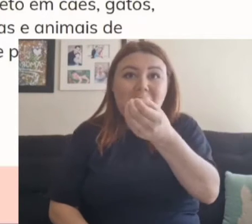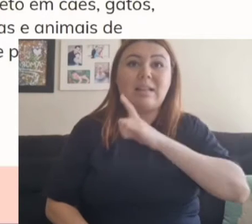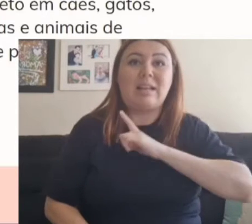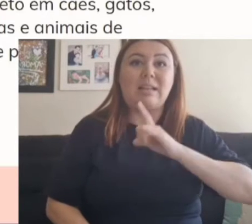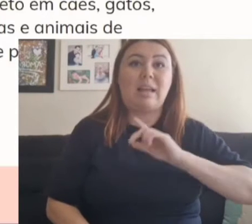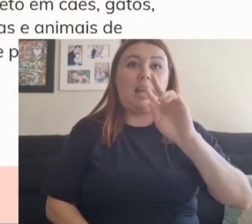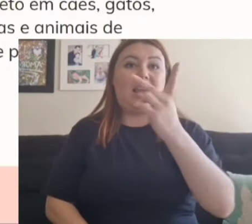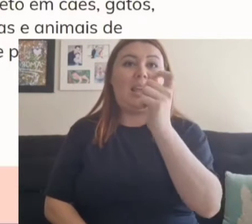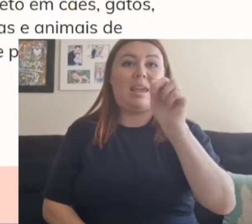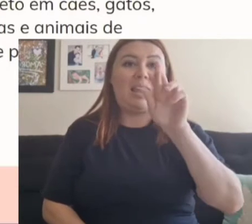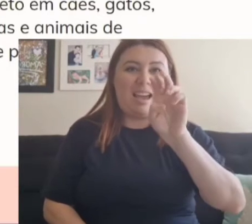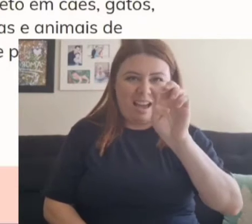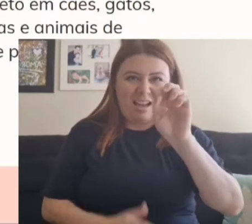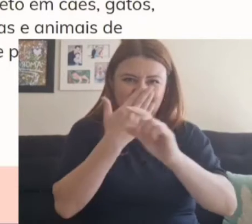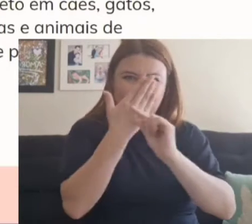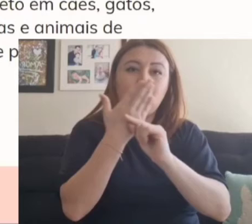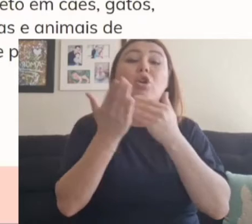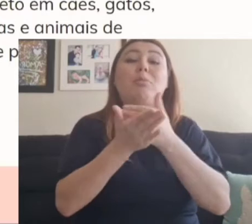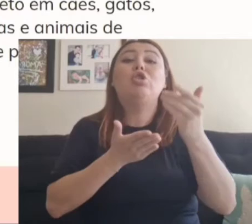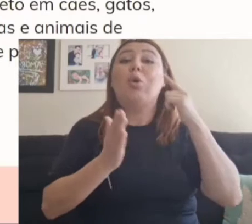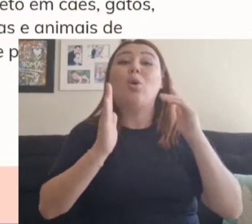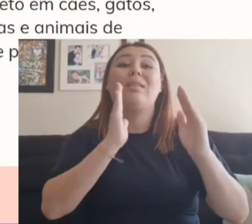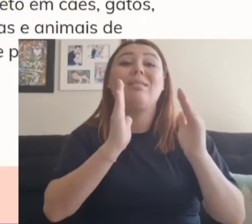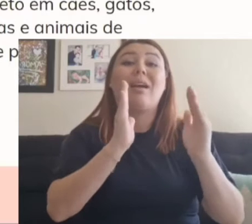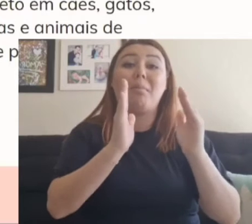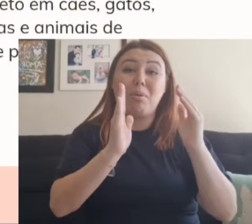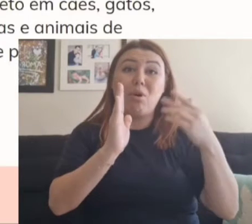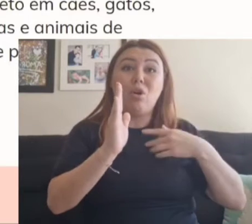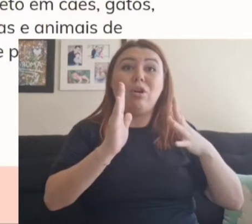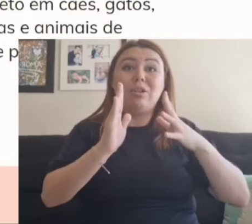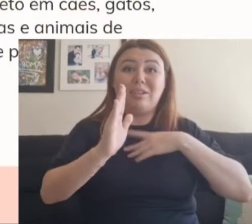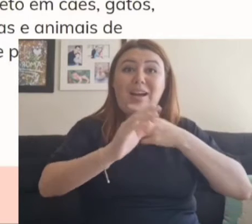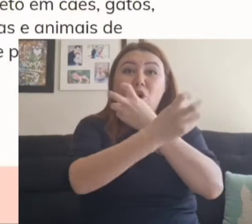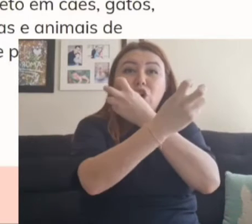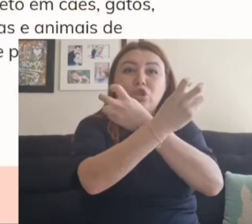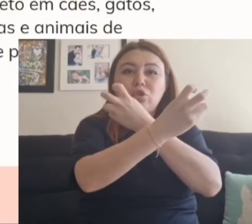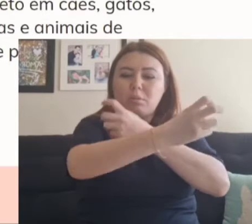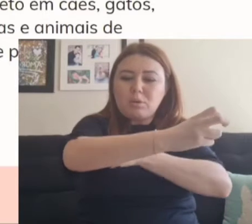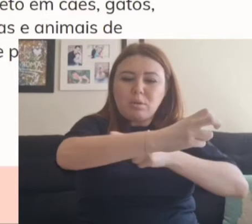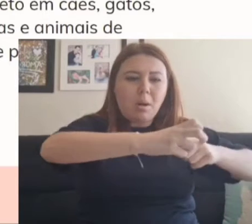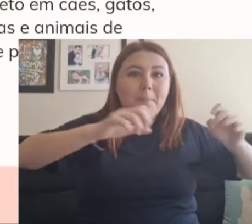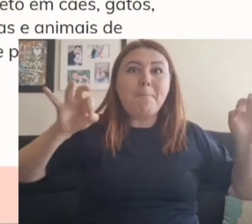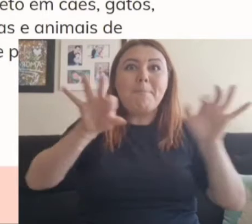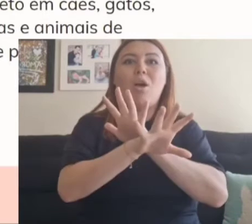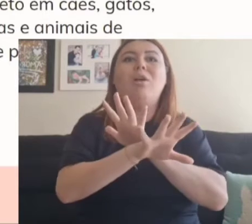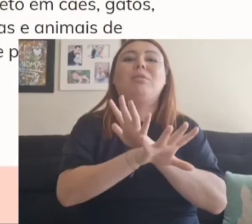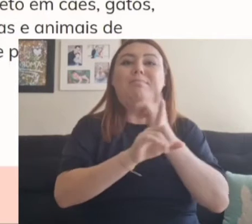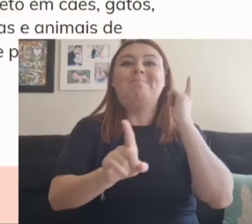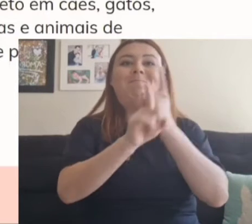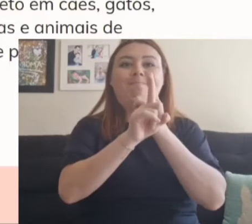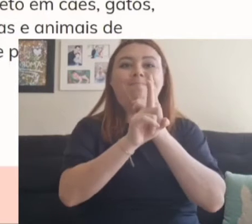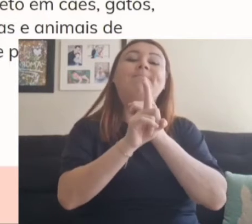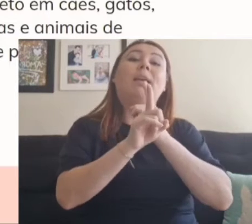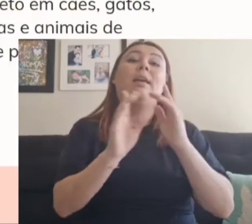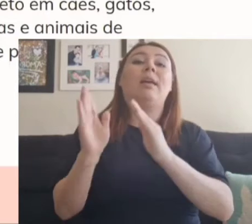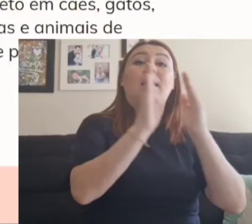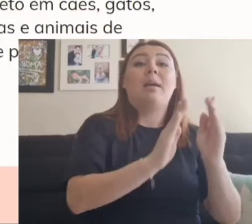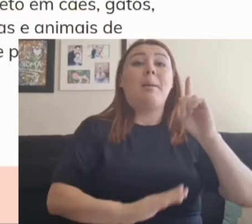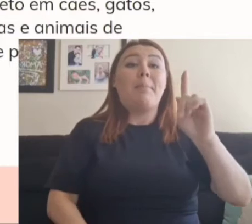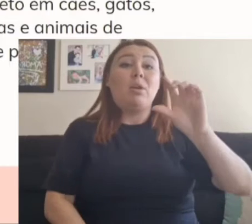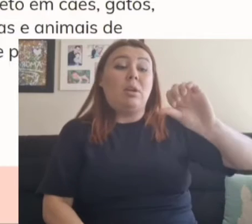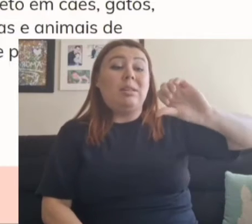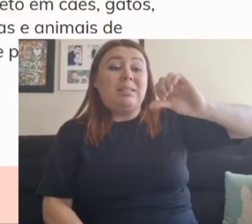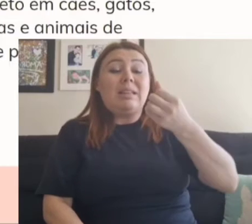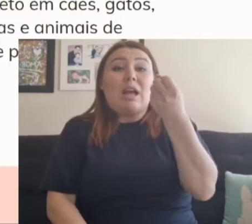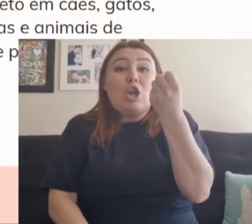aparecimento e fechamento desse centro de ossificação. E a gente achou muito interessante também, em 1968, que o Smith ele faz o comparativo